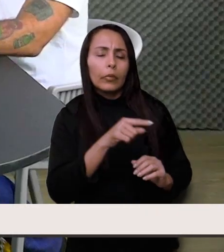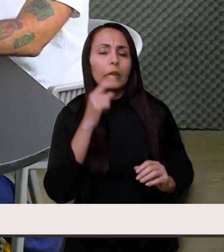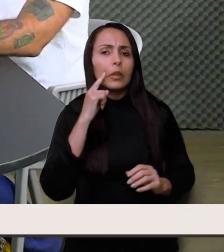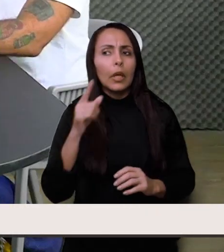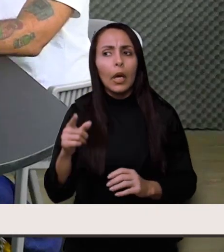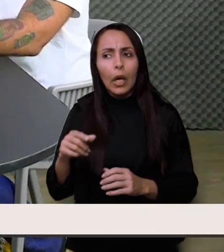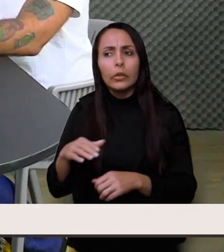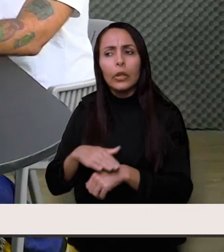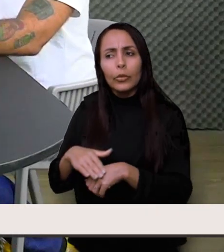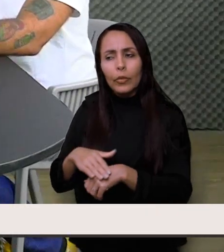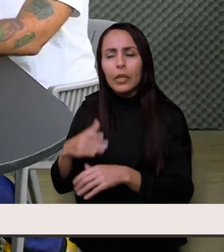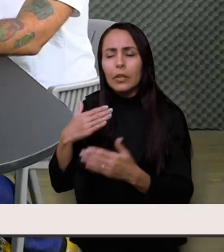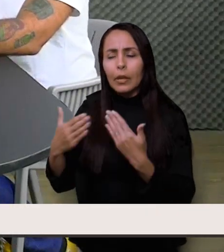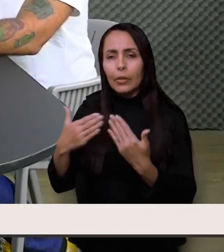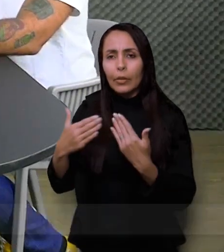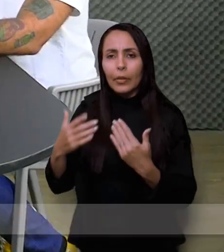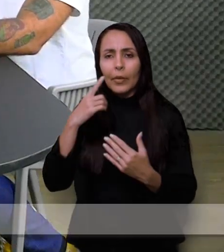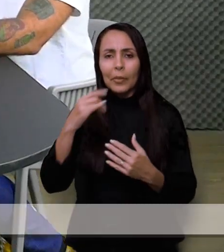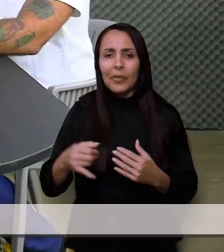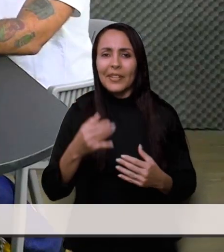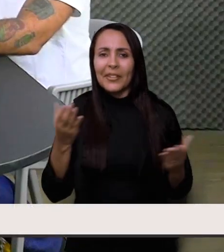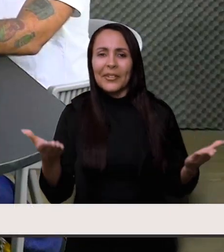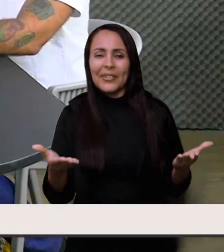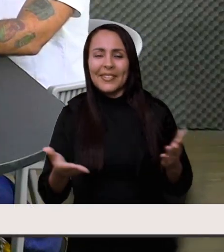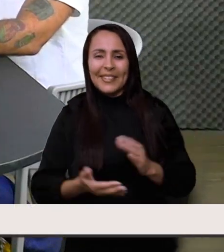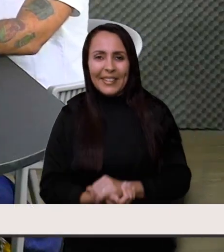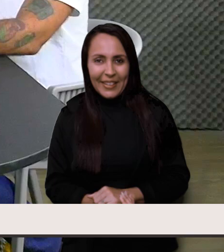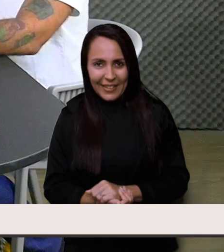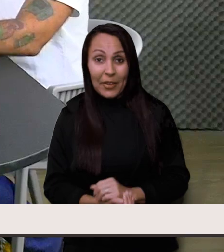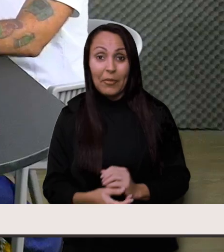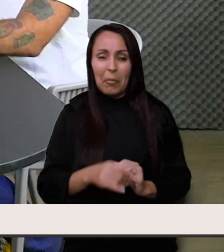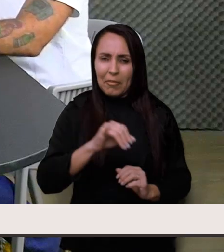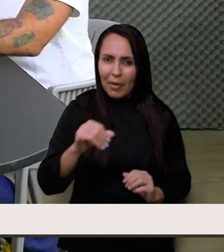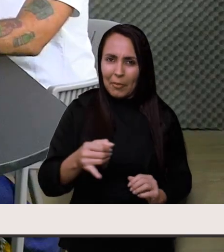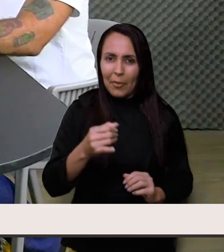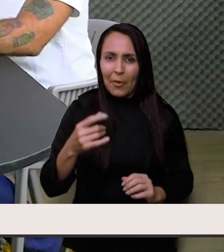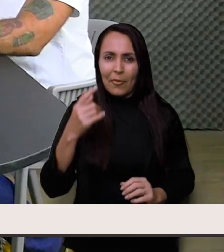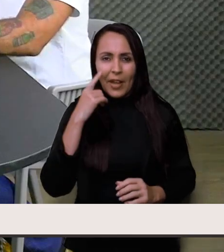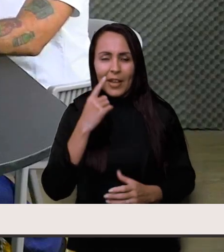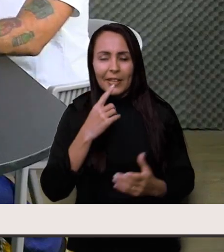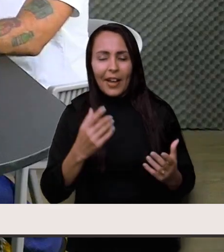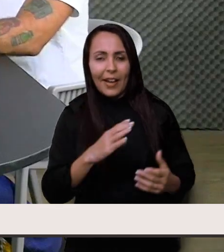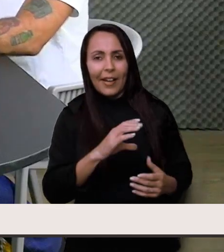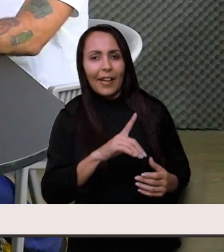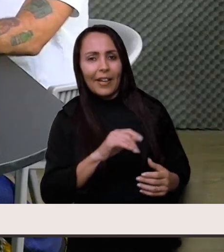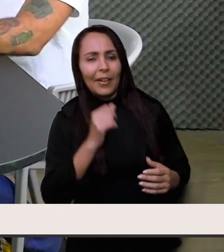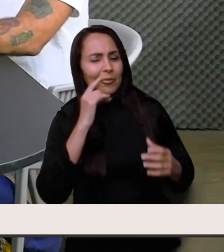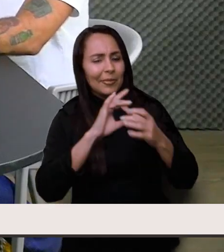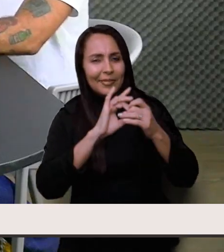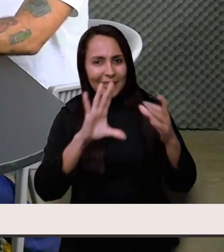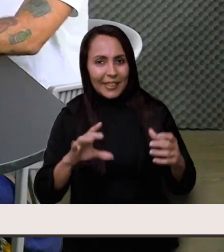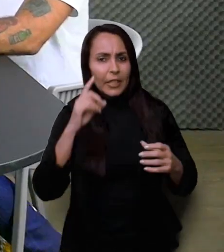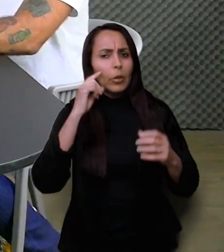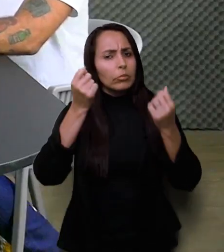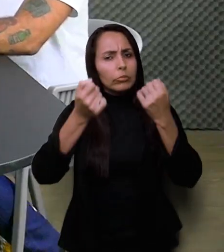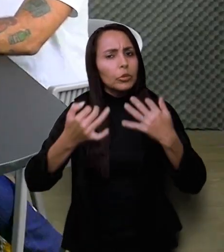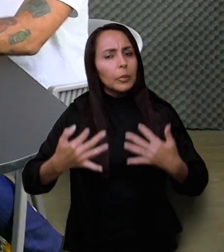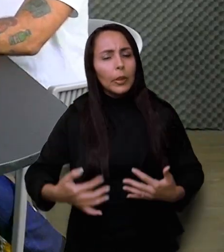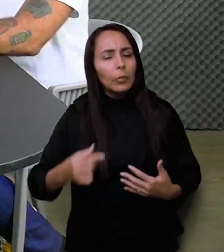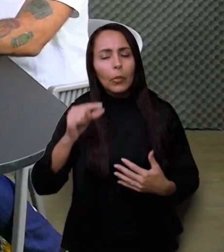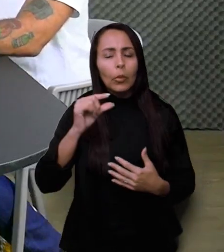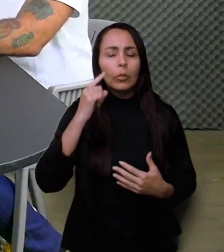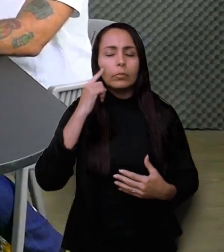tem conversado tanto que eu vou aproveitar hoje. Vamos aproveitar a companhia de Clara, À né? vontade, à vontade. Clara, explica um pouco pra